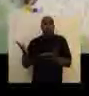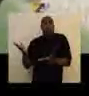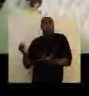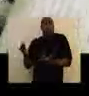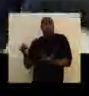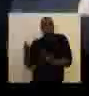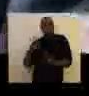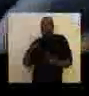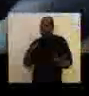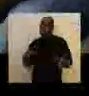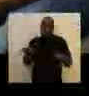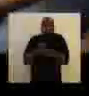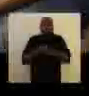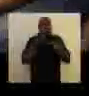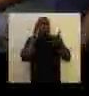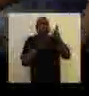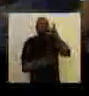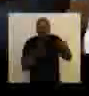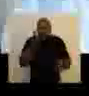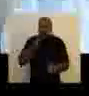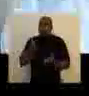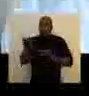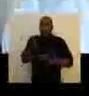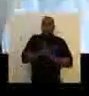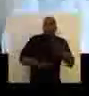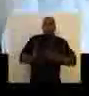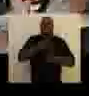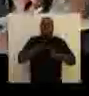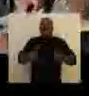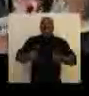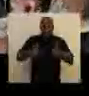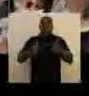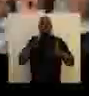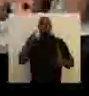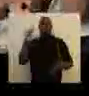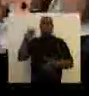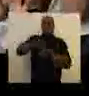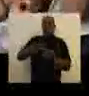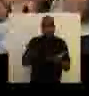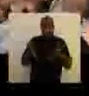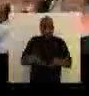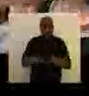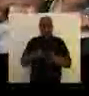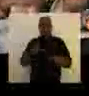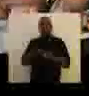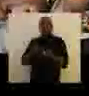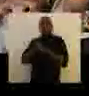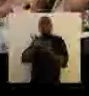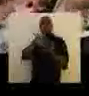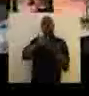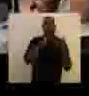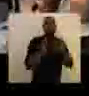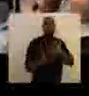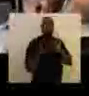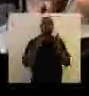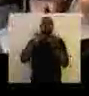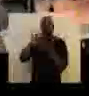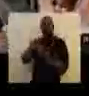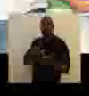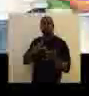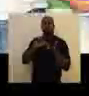juventude igualmente interessada em fazer inclusão e conhecer a inclusão e se conectar com esse